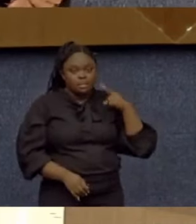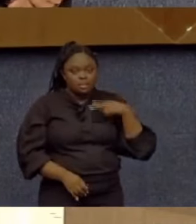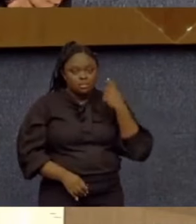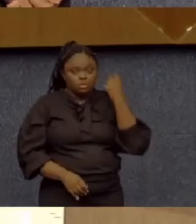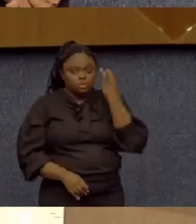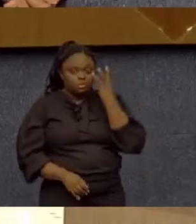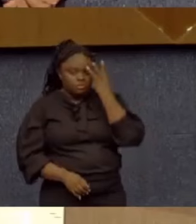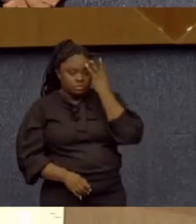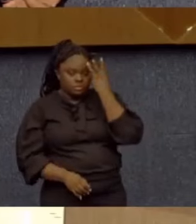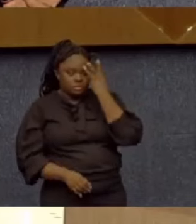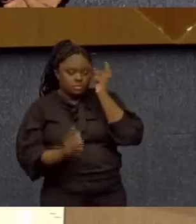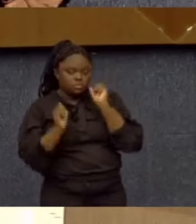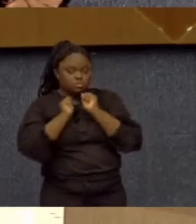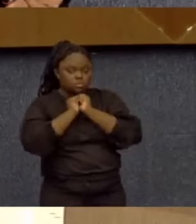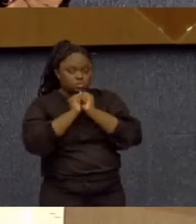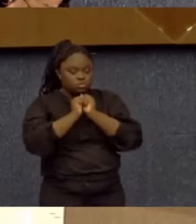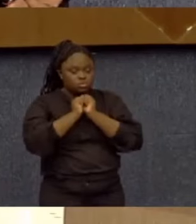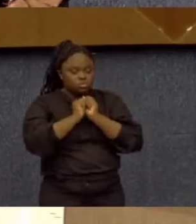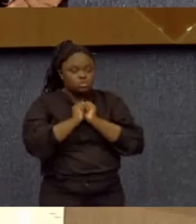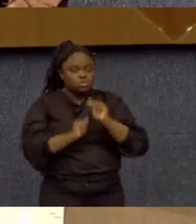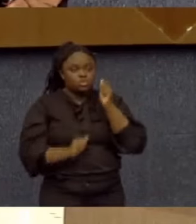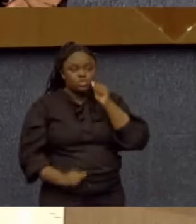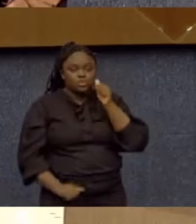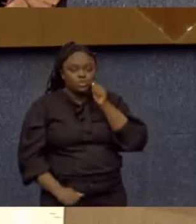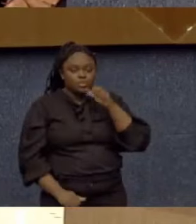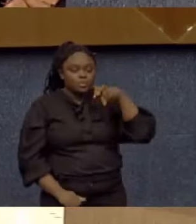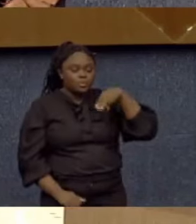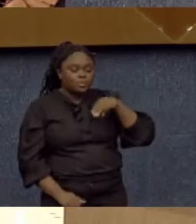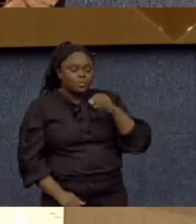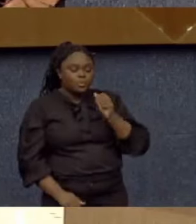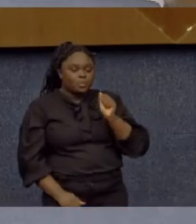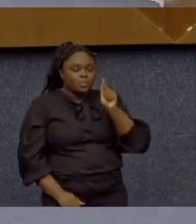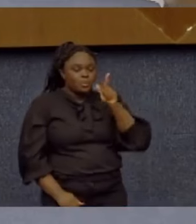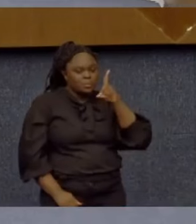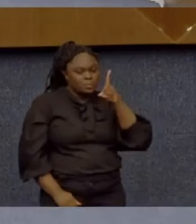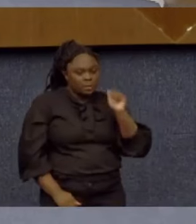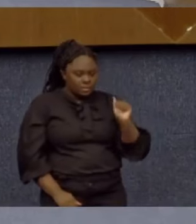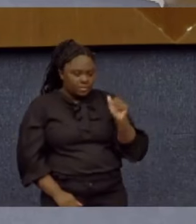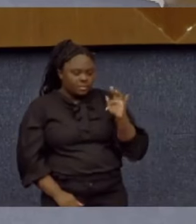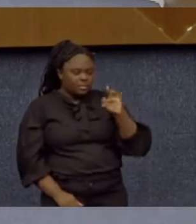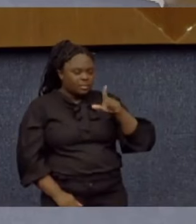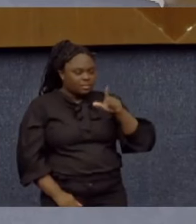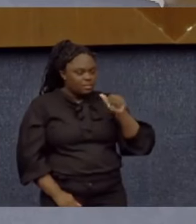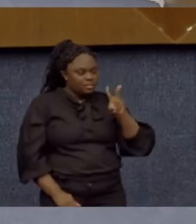vereador Vanderlei Porto, acompanhado da senhora Magda Rezende Flávio.